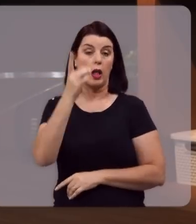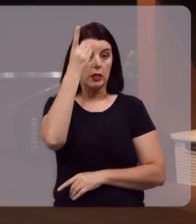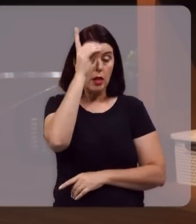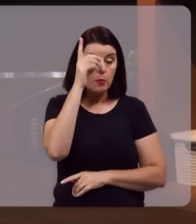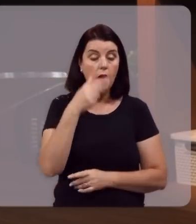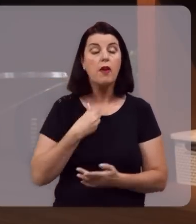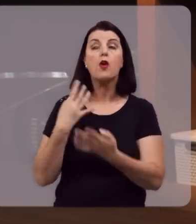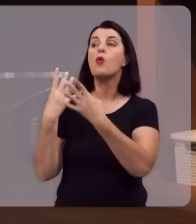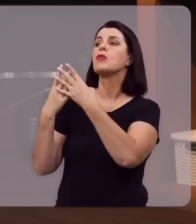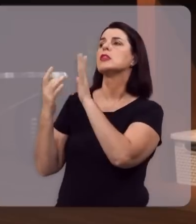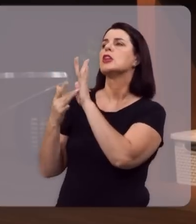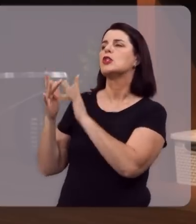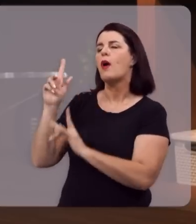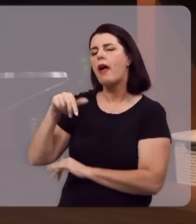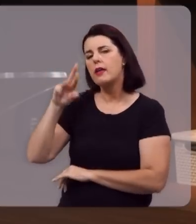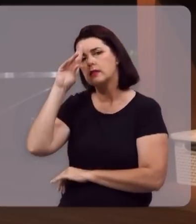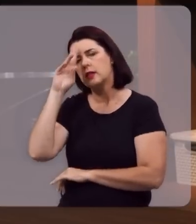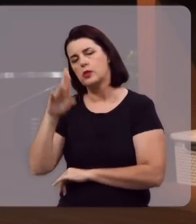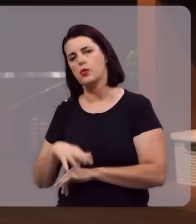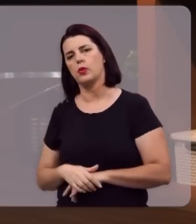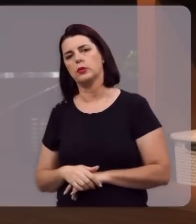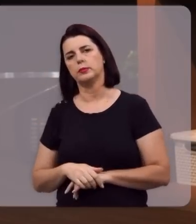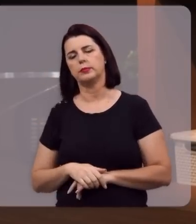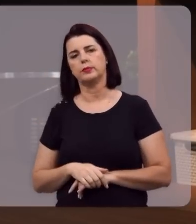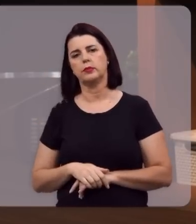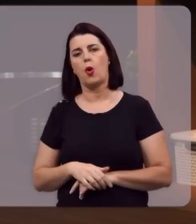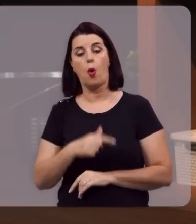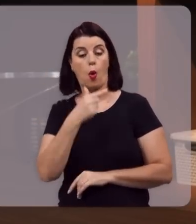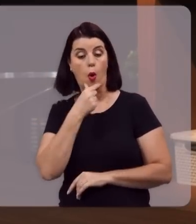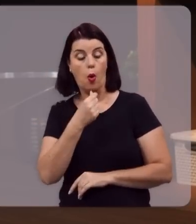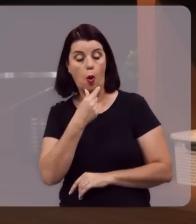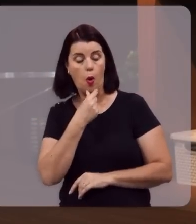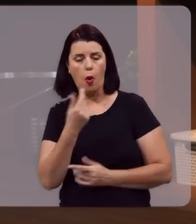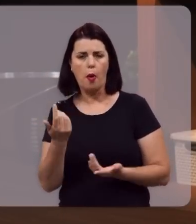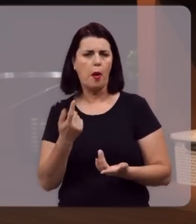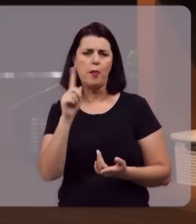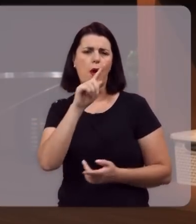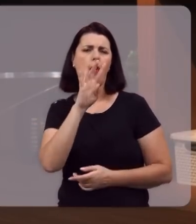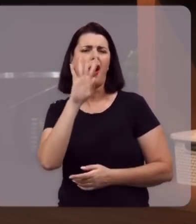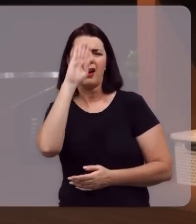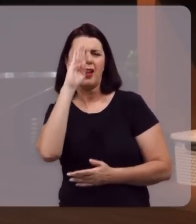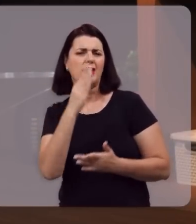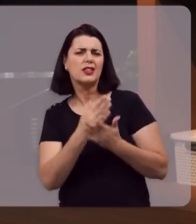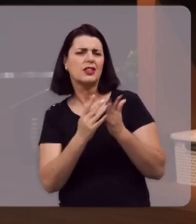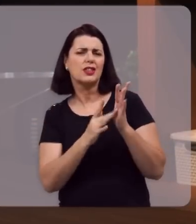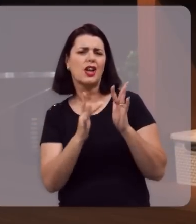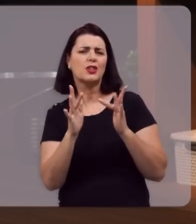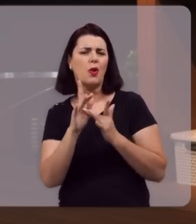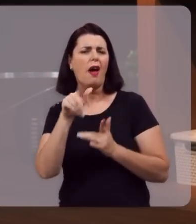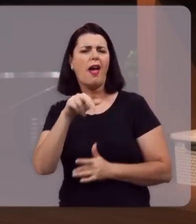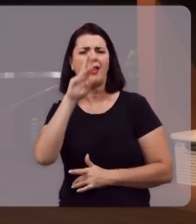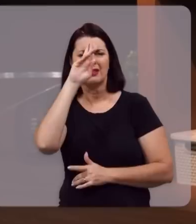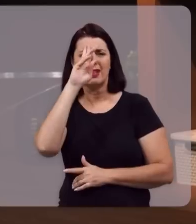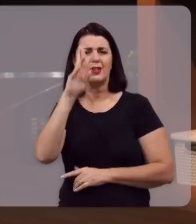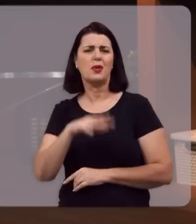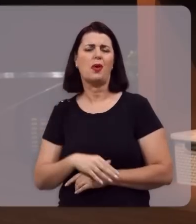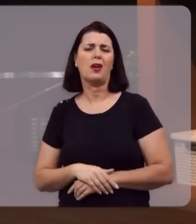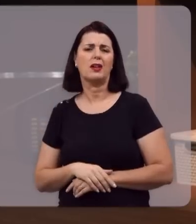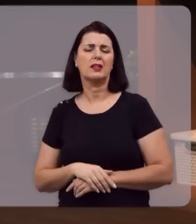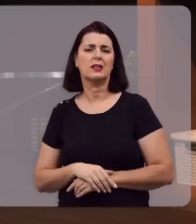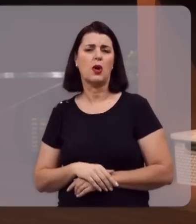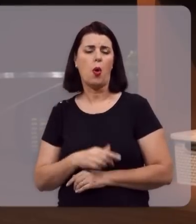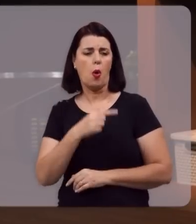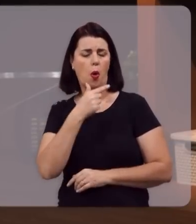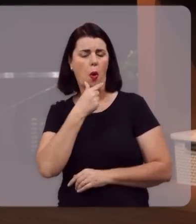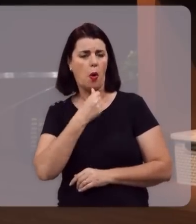os demônios vão ter que confessar que Jesus Cristo é o Senhor. Até os homens ateus vão ter que confessar que Jesus Cristo é o Senhor.